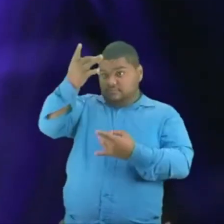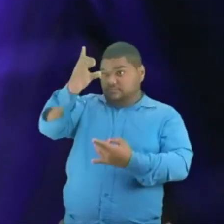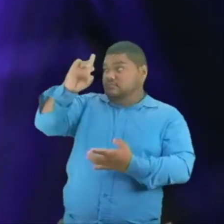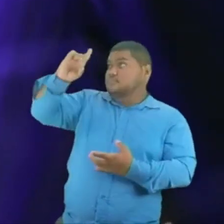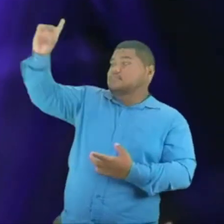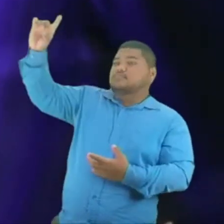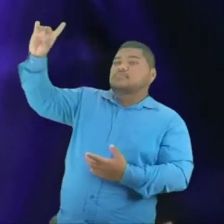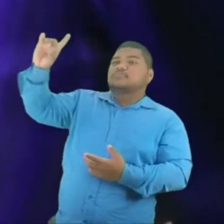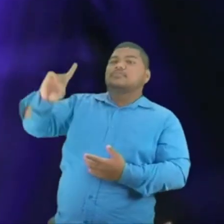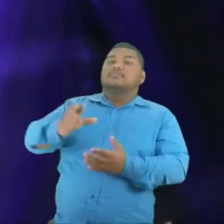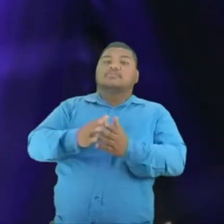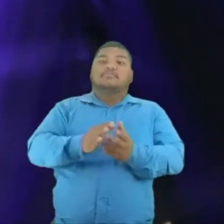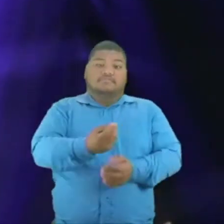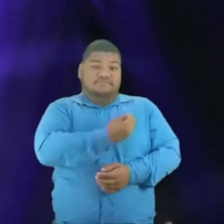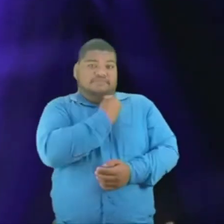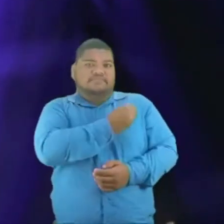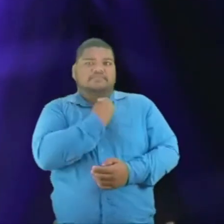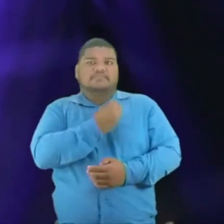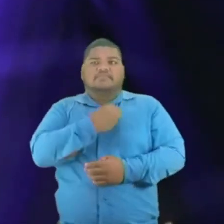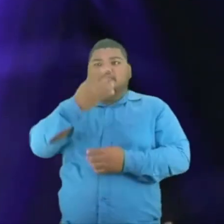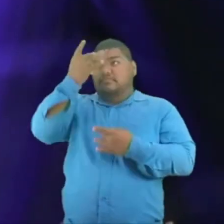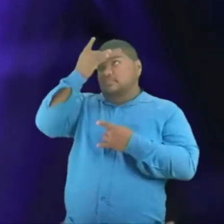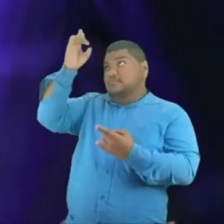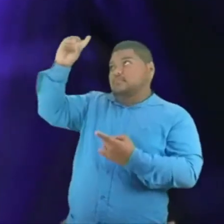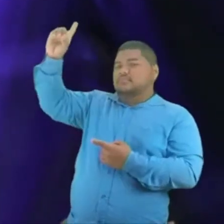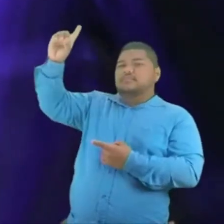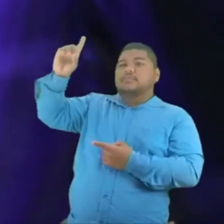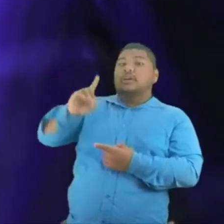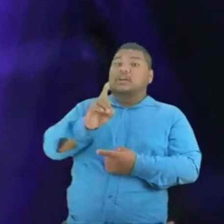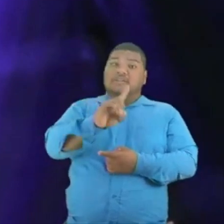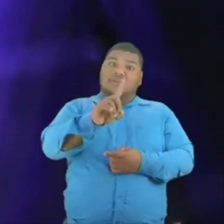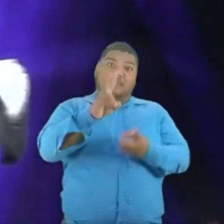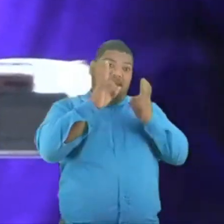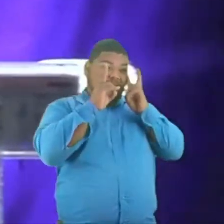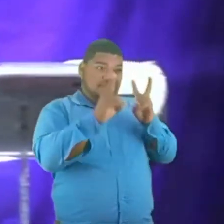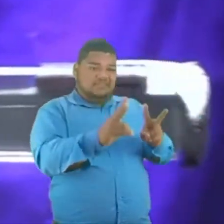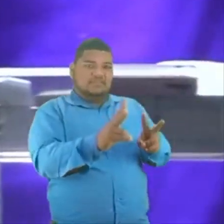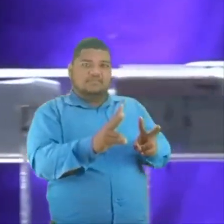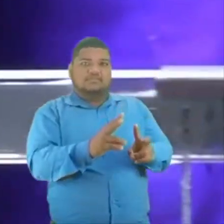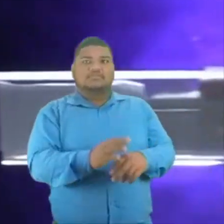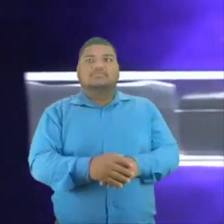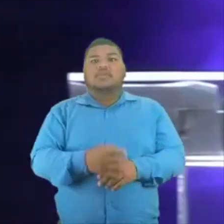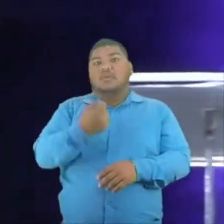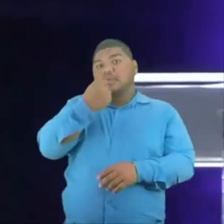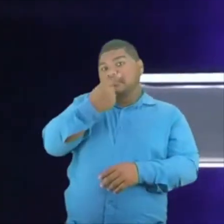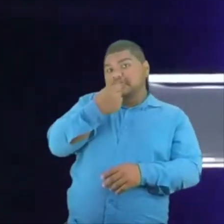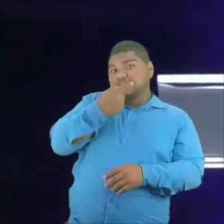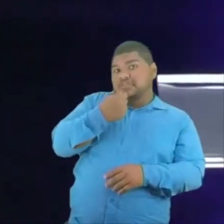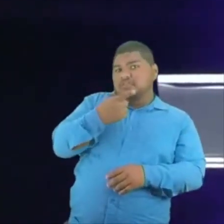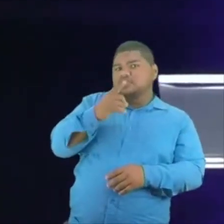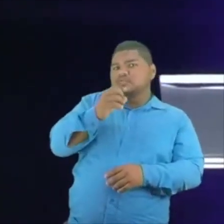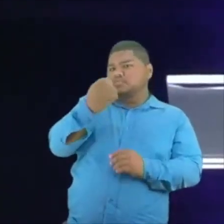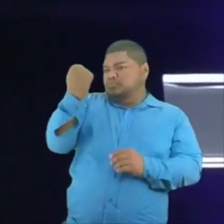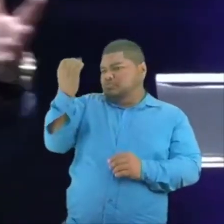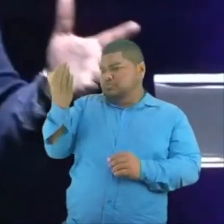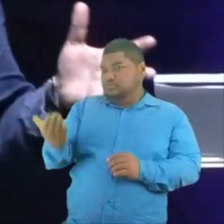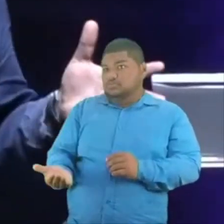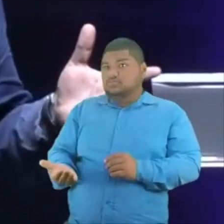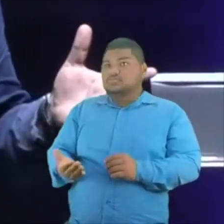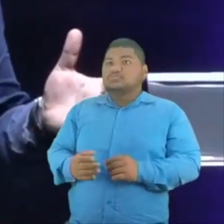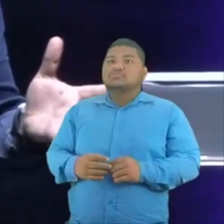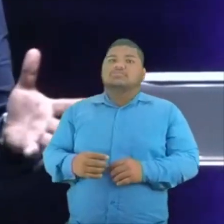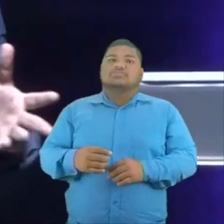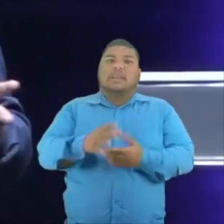Viva por fé e não por vista. Viva por fé e não pela opinião dos outros, não pela moda